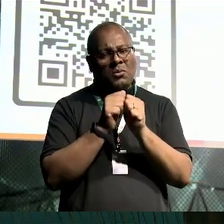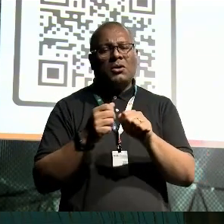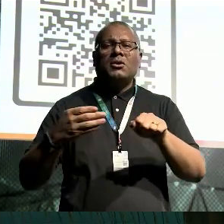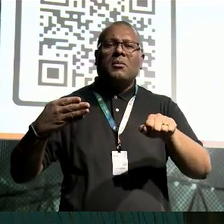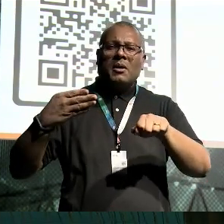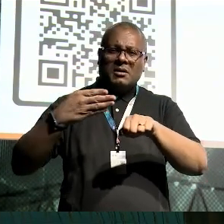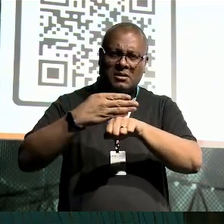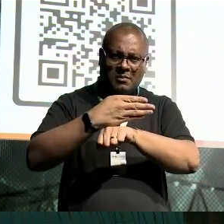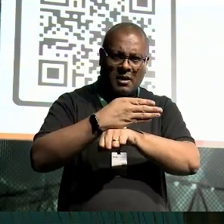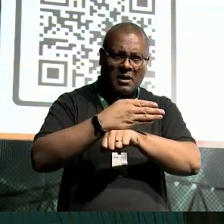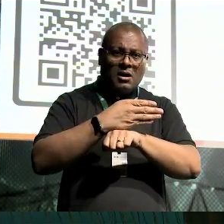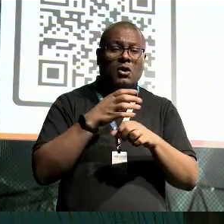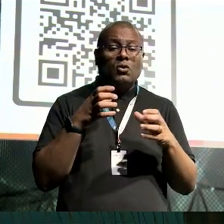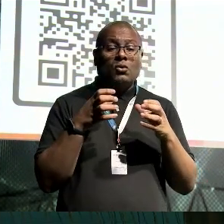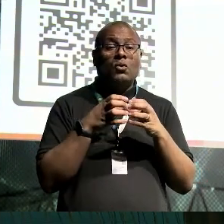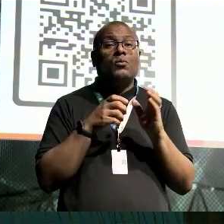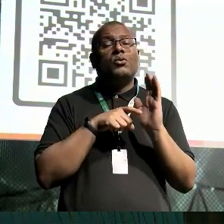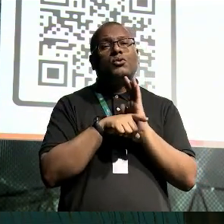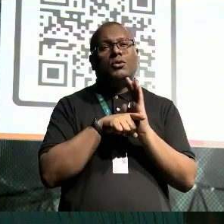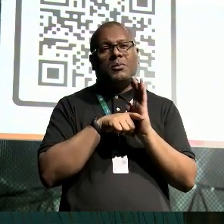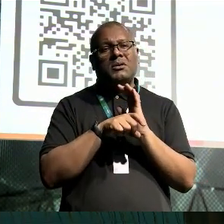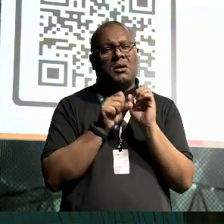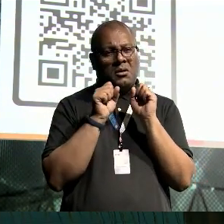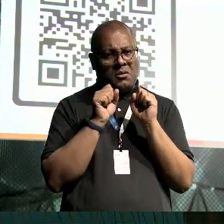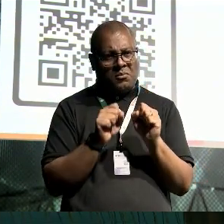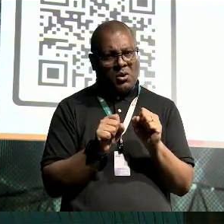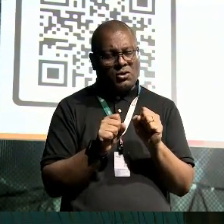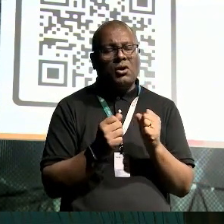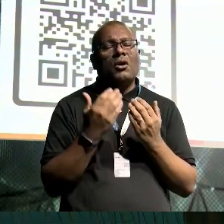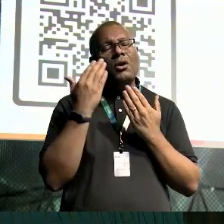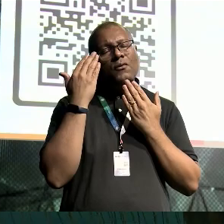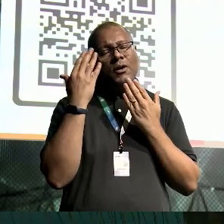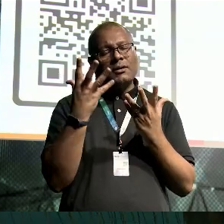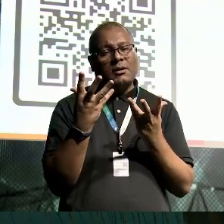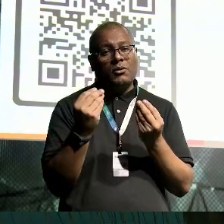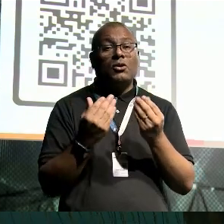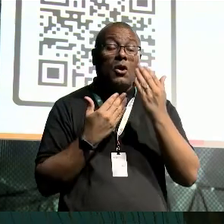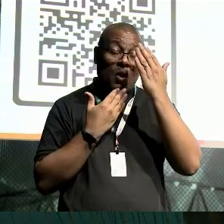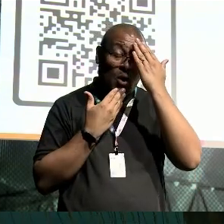participassem da nossa pesquisa. Quem puder, eu vou agradecer muito. Muito obrigada.